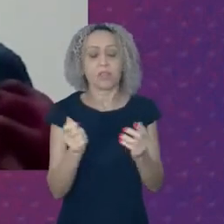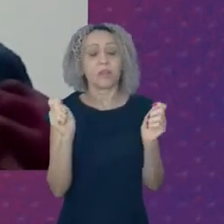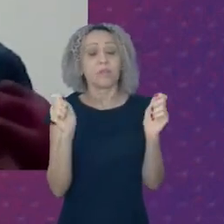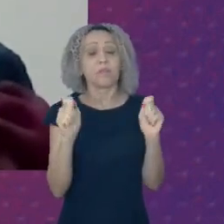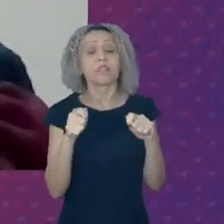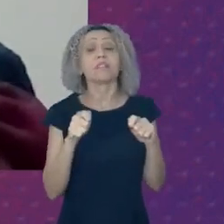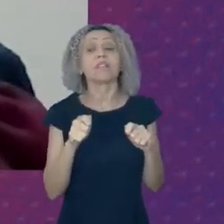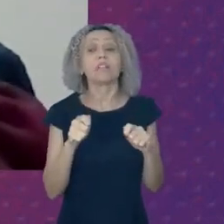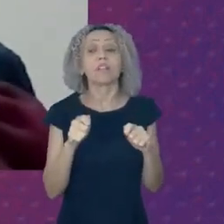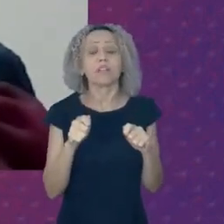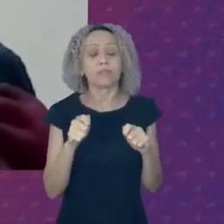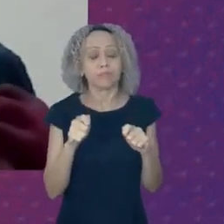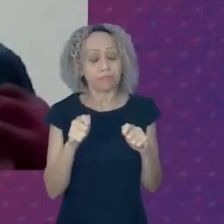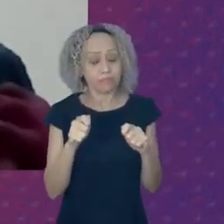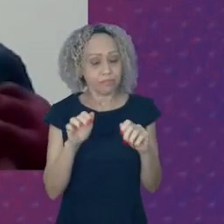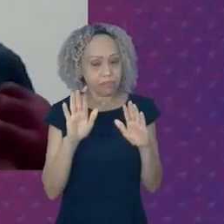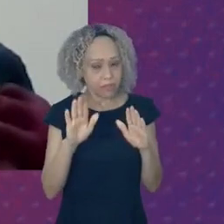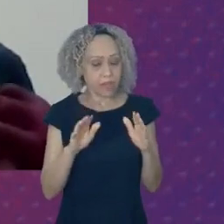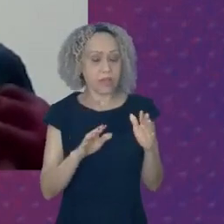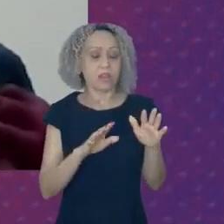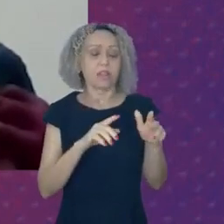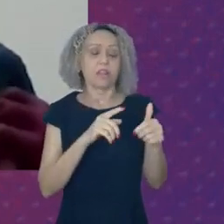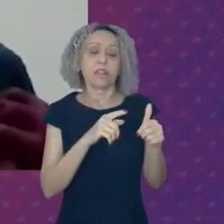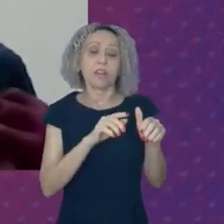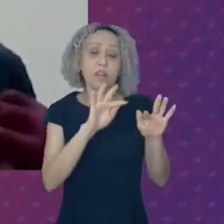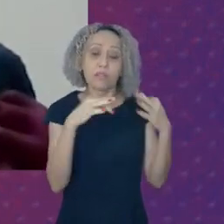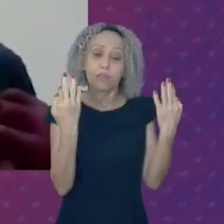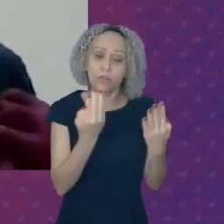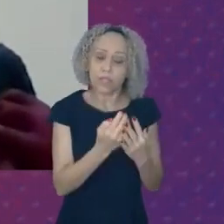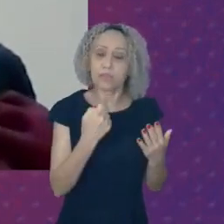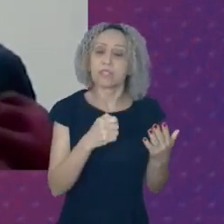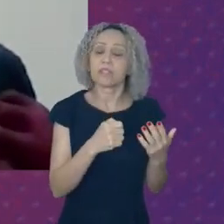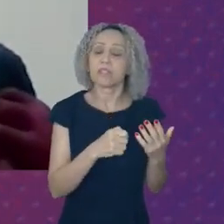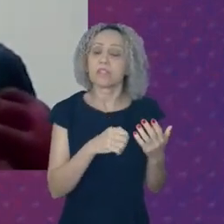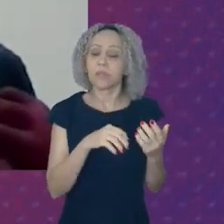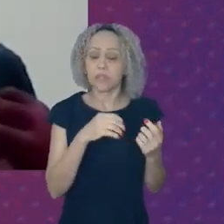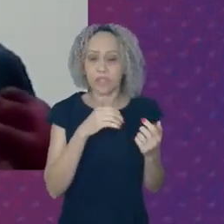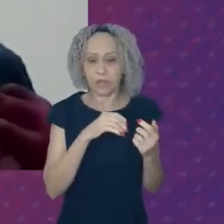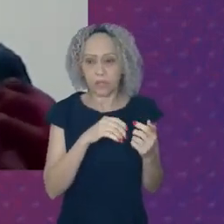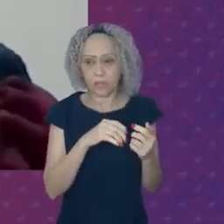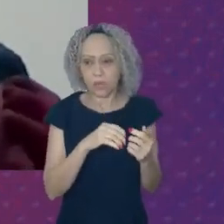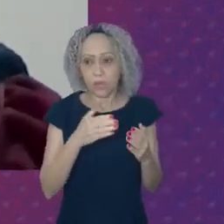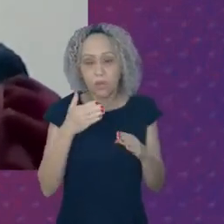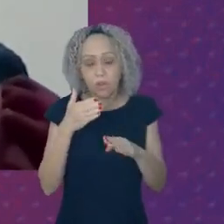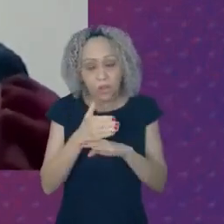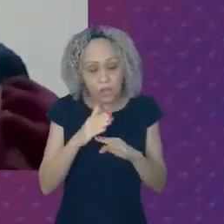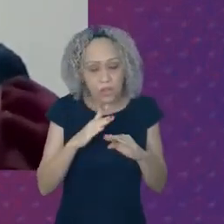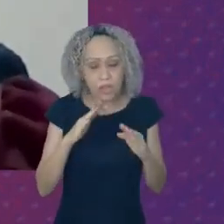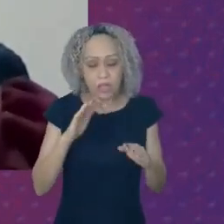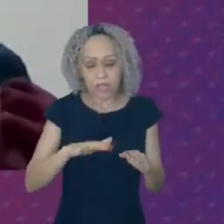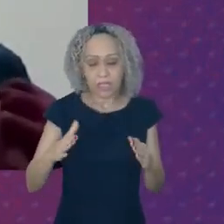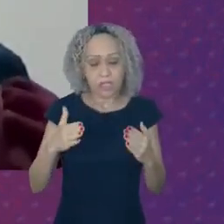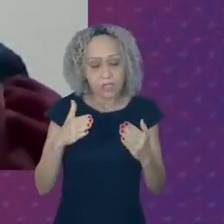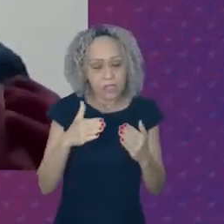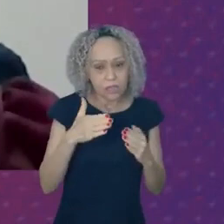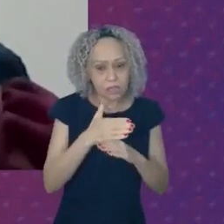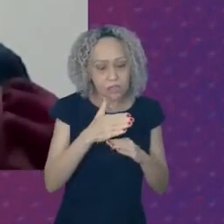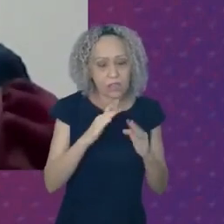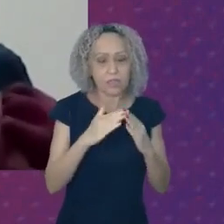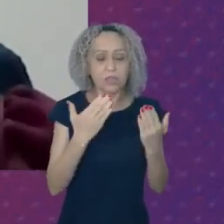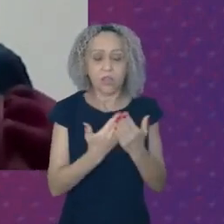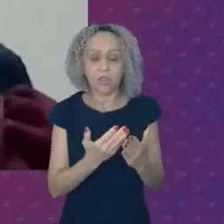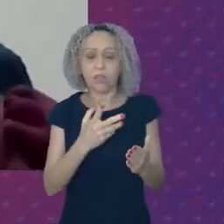as questões relacionadas à saúde, à vacinação das crianças. Então, isso foi trago como uma condicionalidade